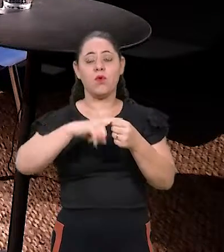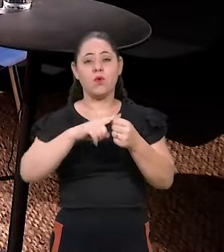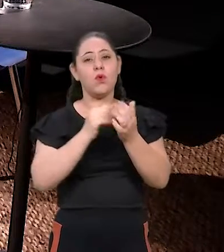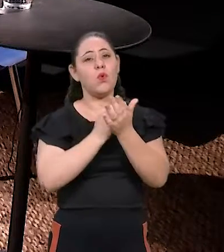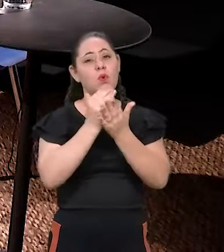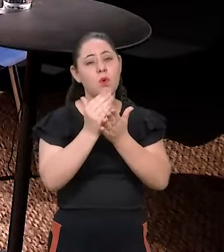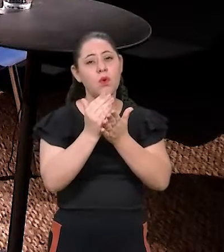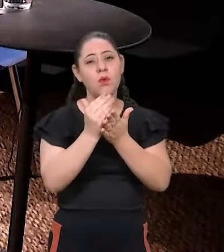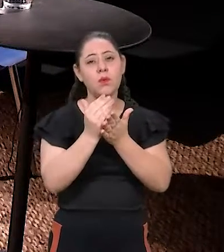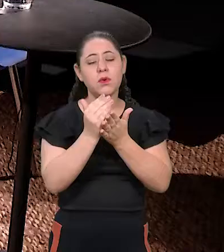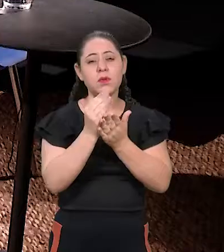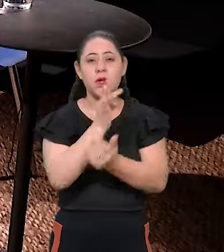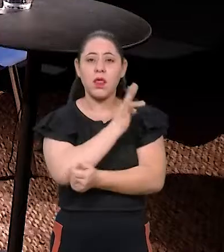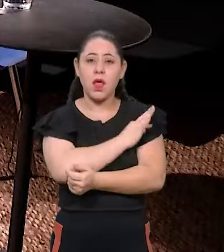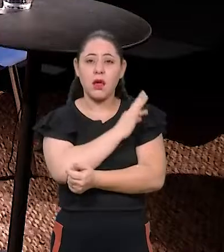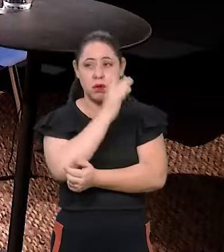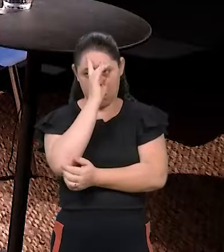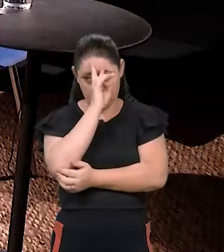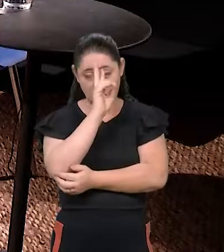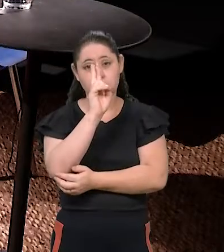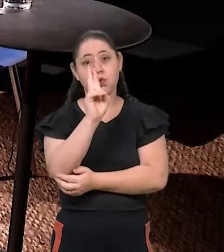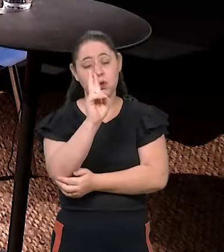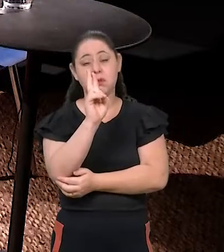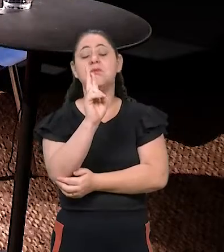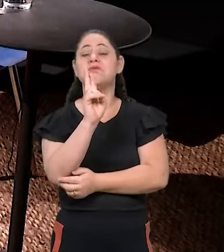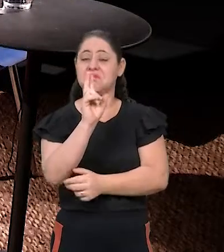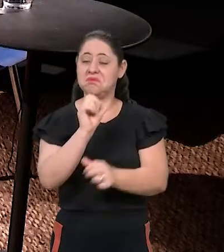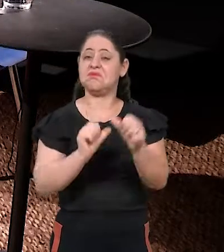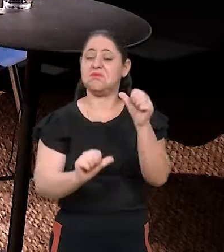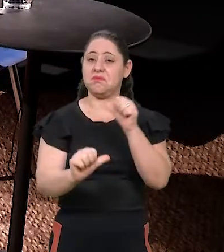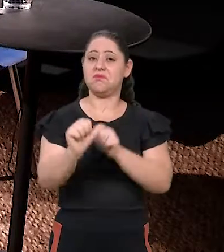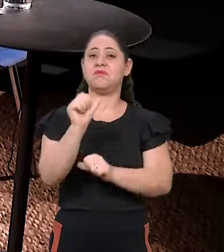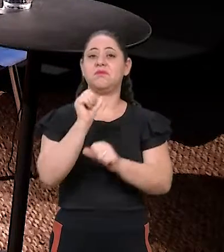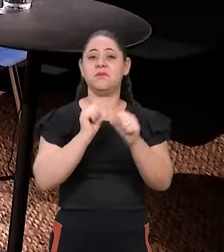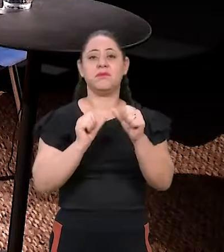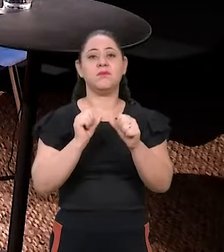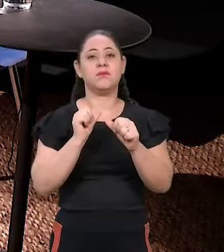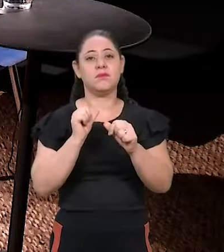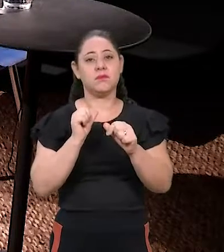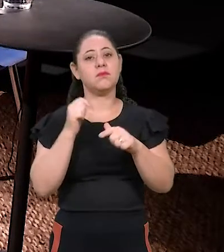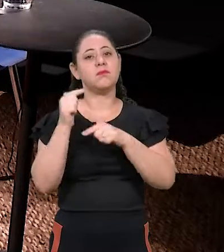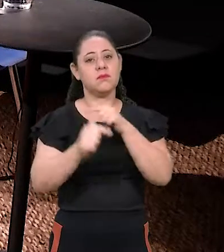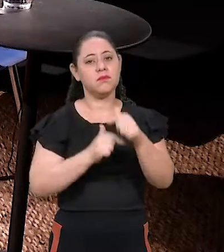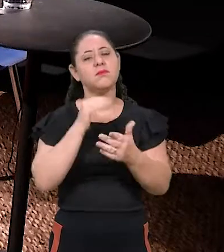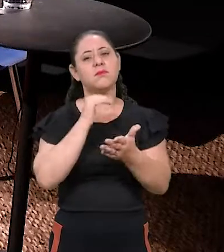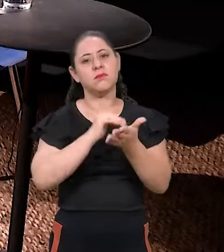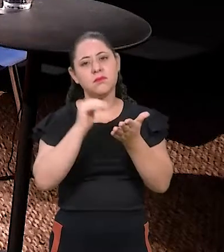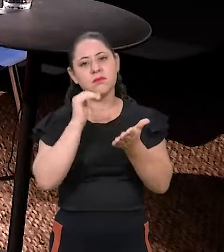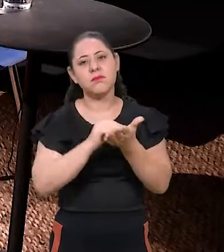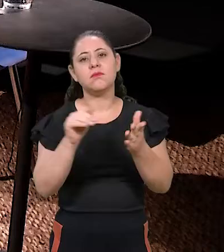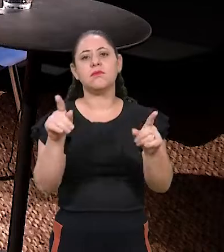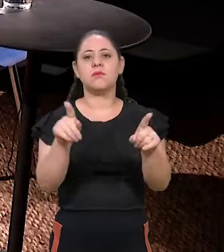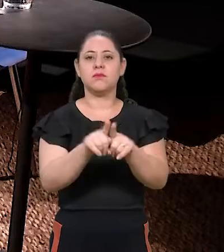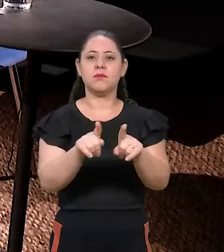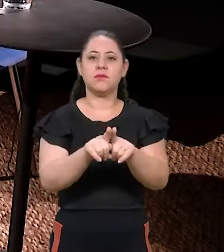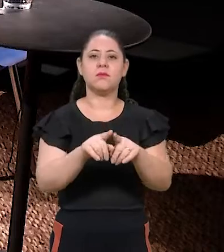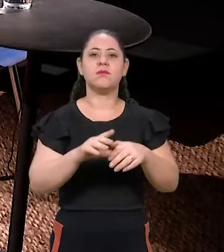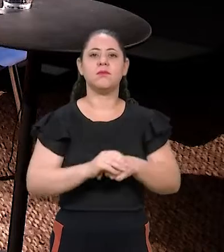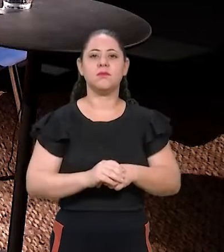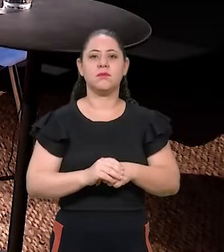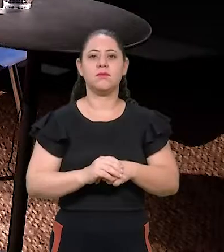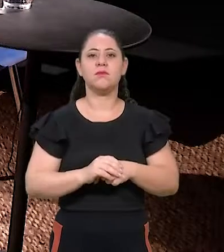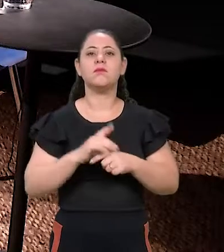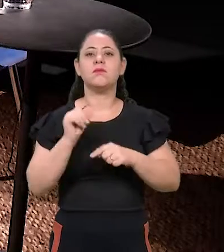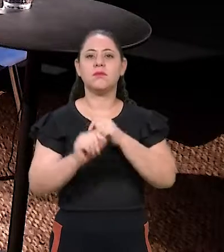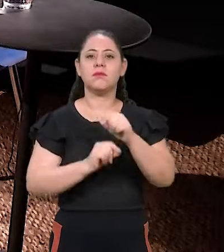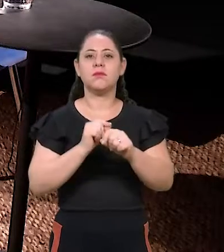casa que eu comecei como técnico e depois voltar como diretor, depois de 20 anos como diretor lá, secretário, junto com a diretoria